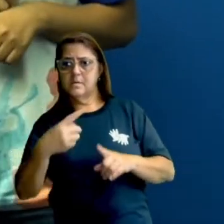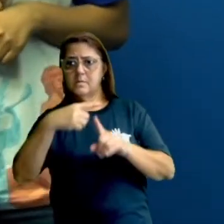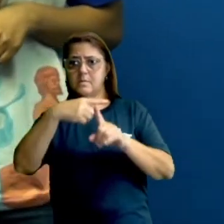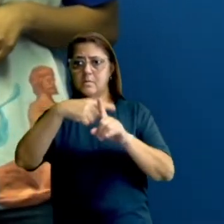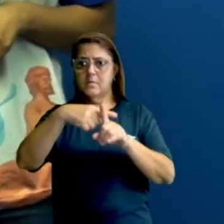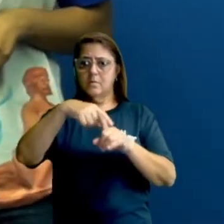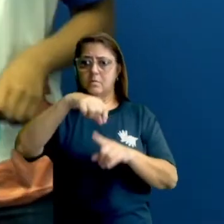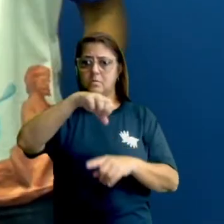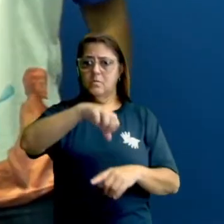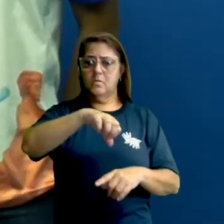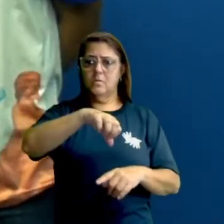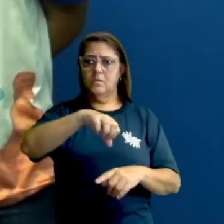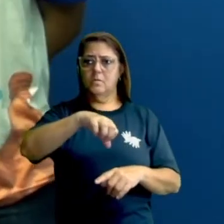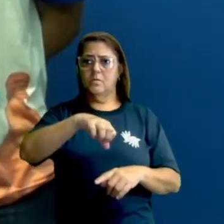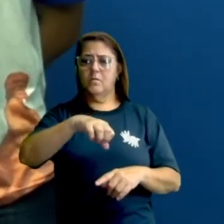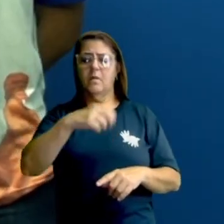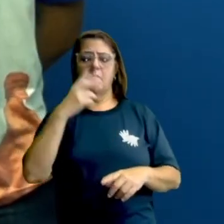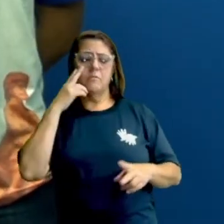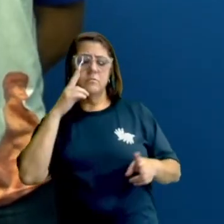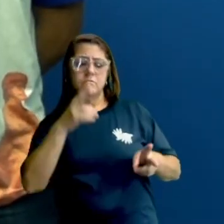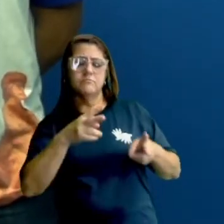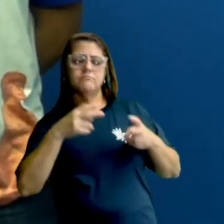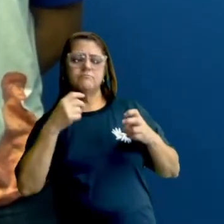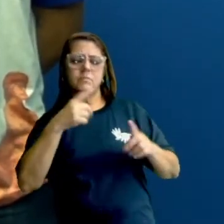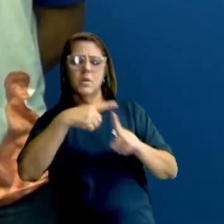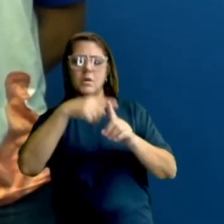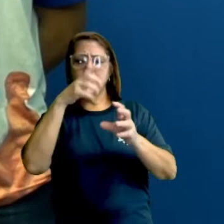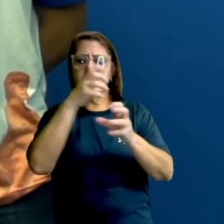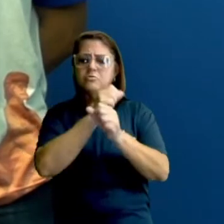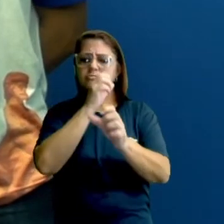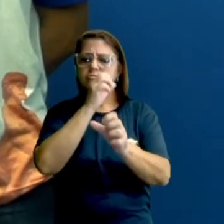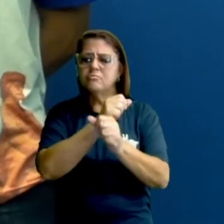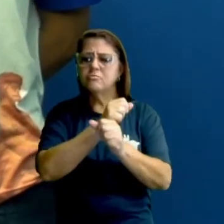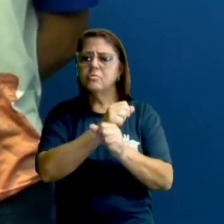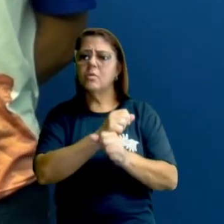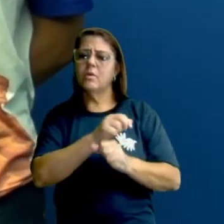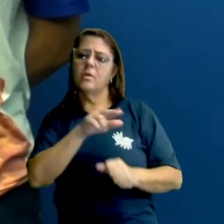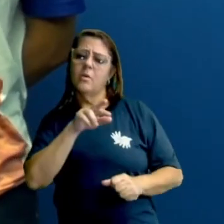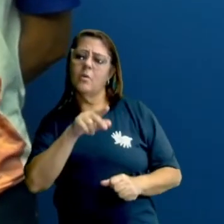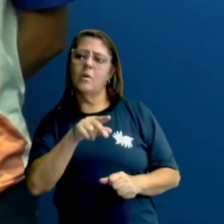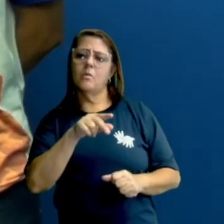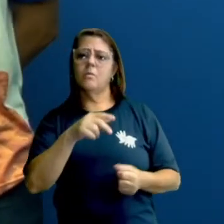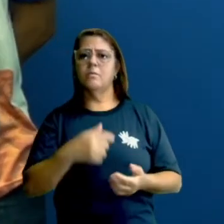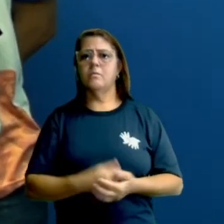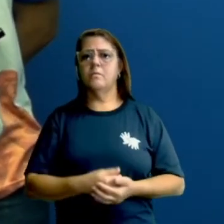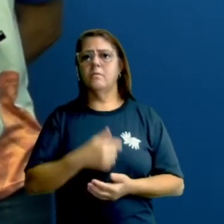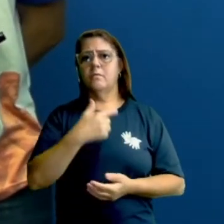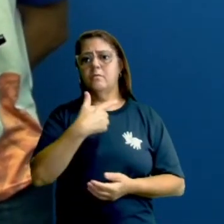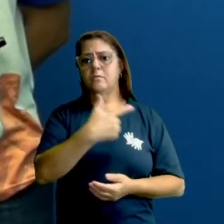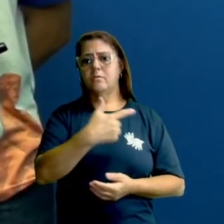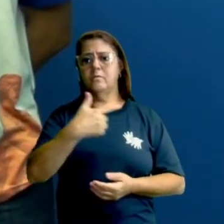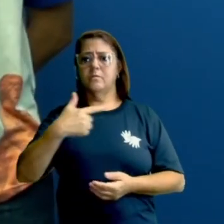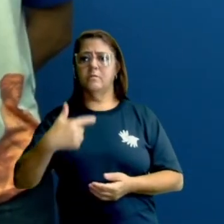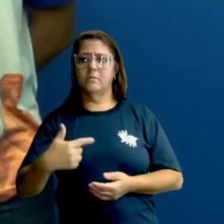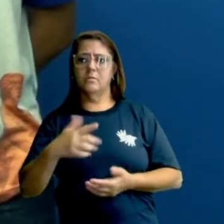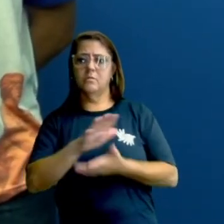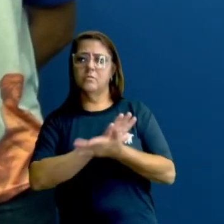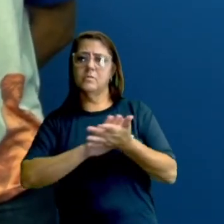mais 9. E a gente viu que o total de 13 mais 9 é igual a